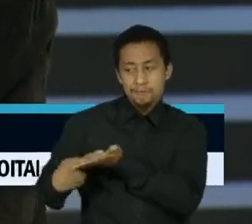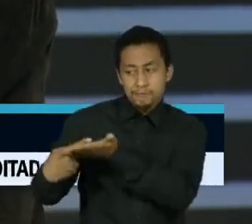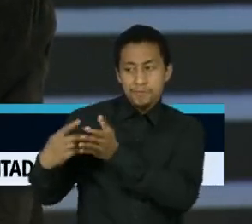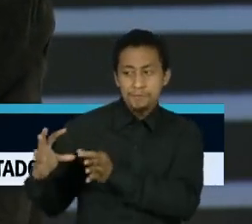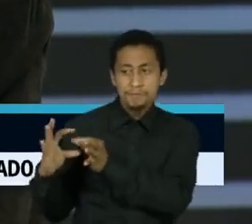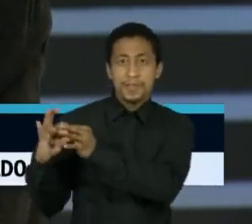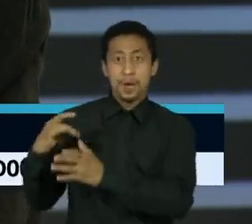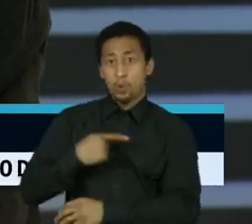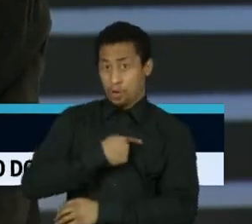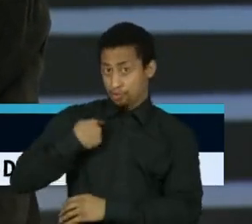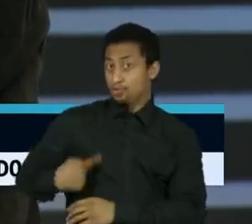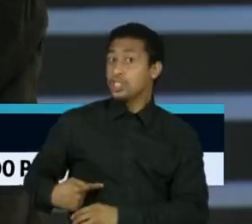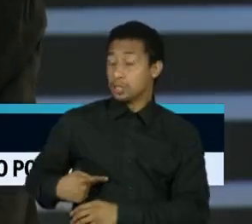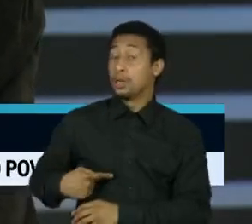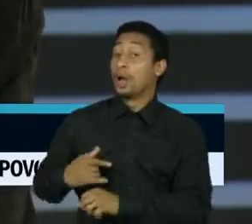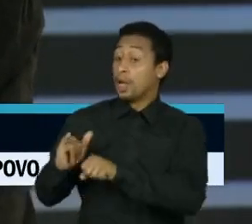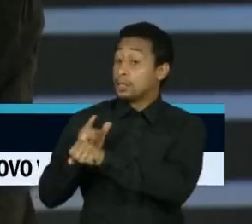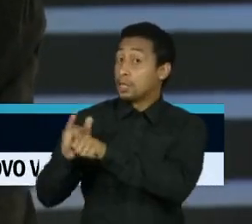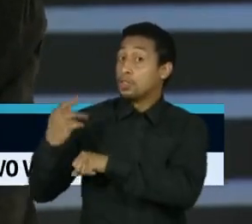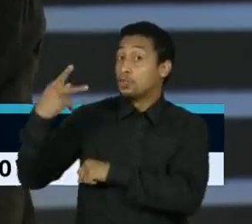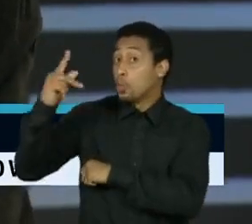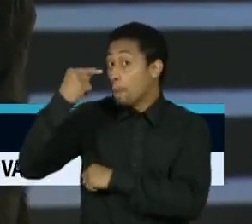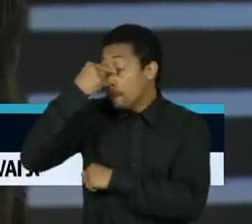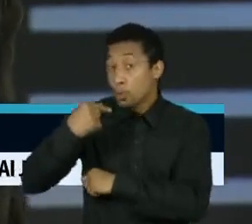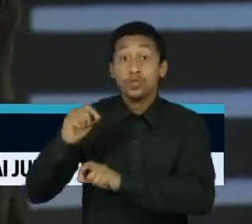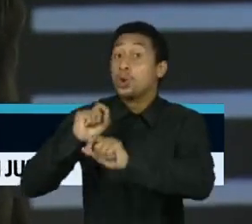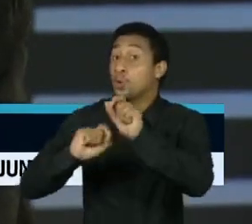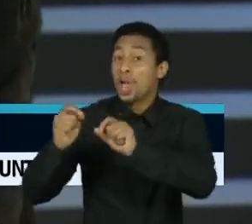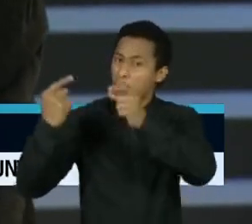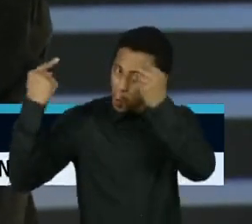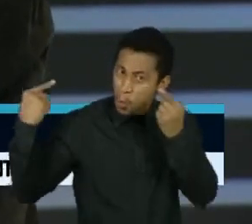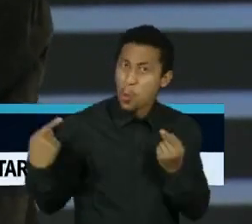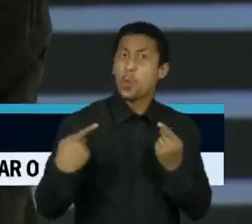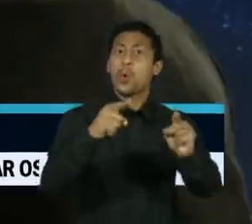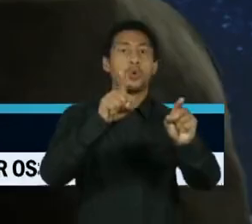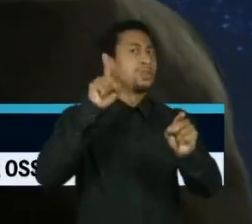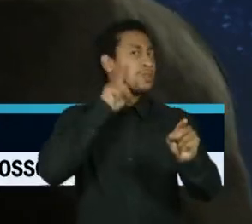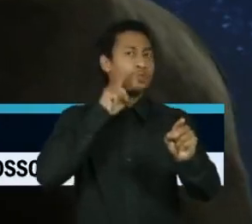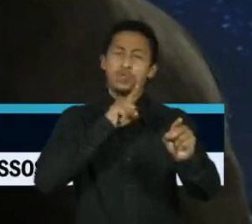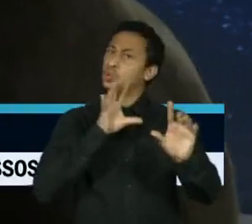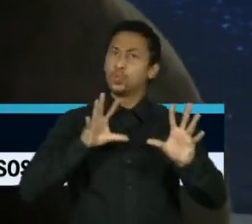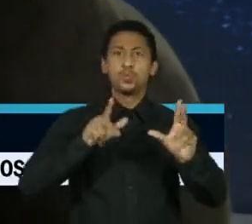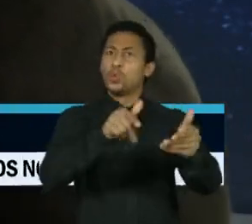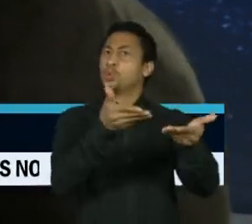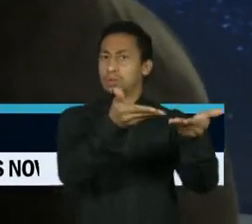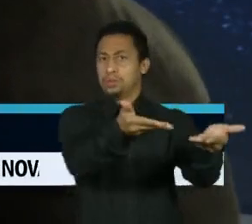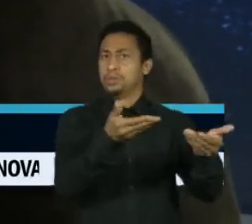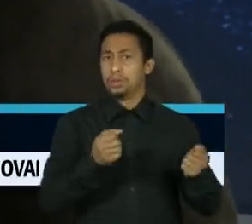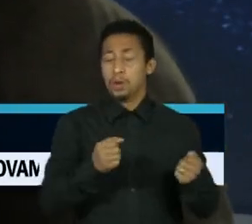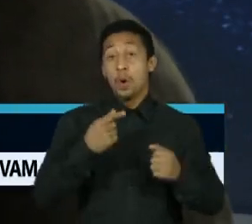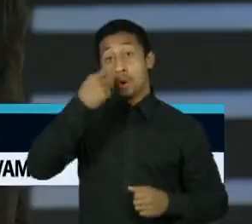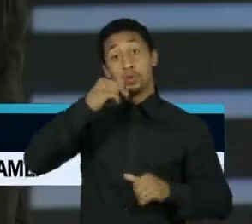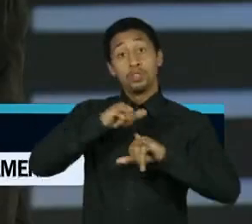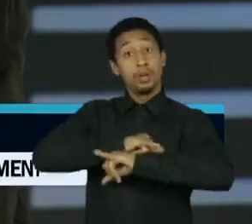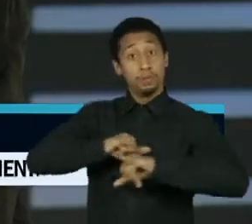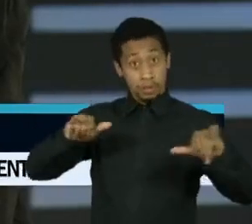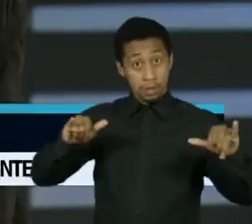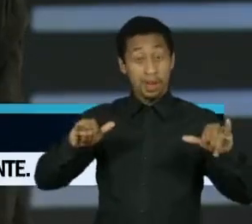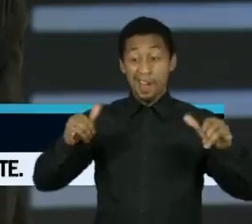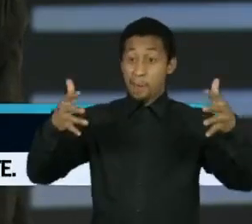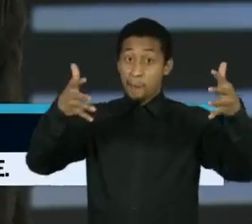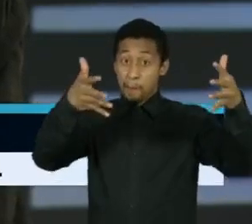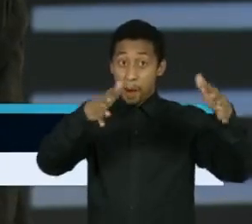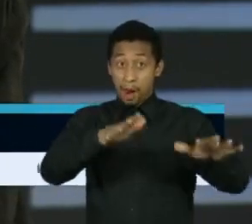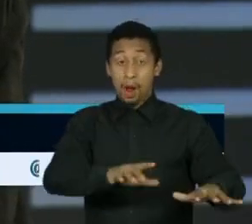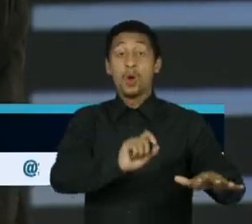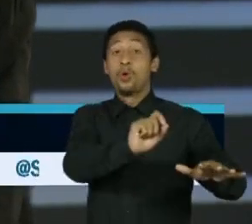Putin tem uma estratégia, que é uma estratégia de fazer frente a tudo que representa os Estados Unidos. É claro, o Putin fala que a maior tragédia do século XX foi o